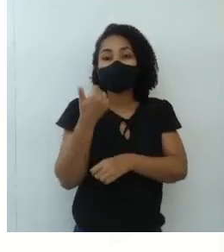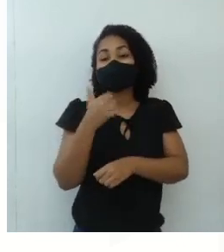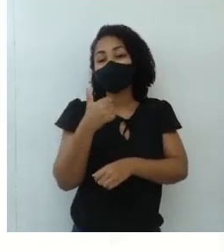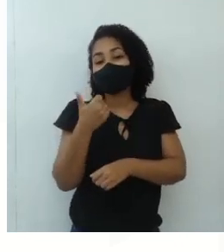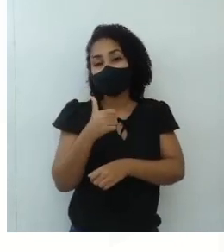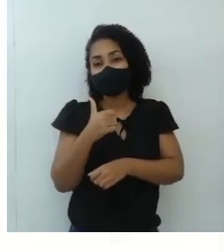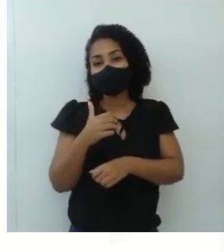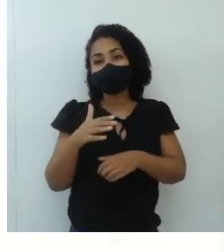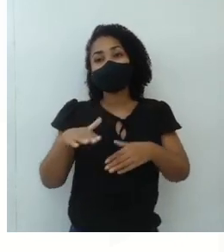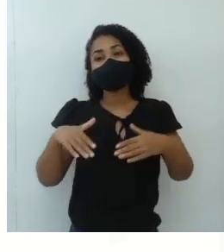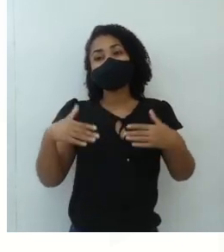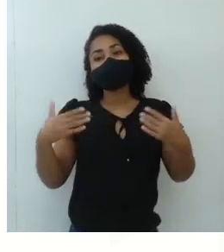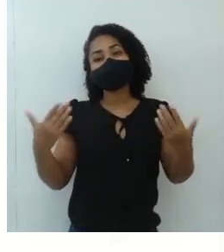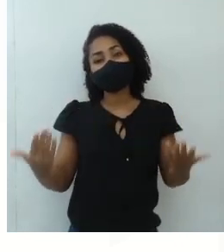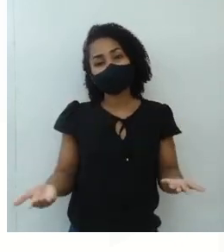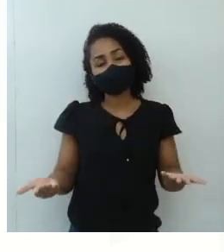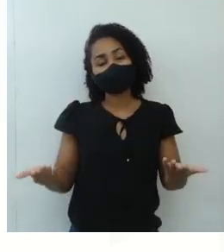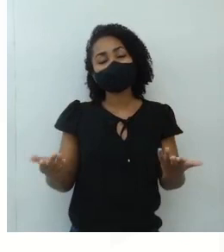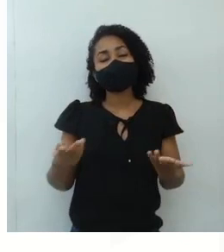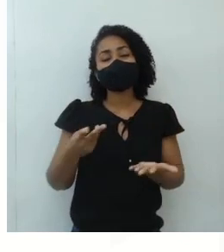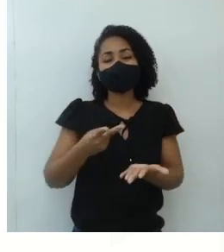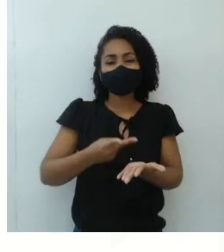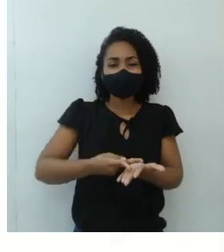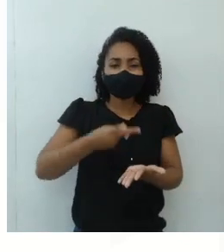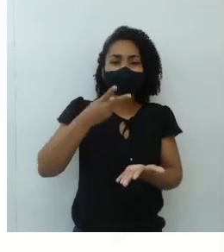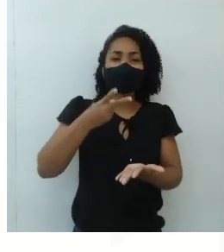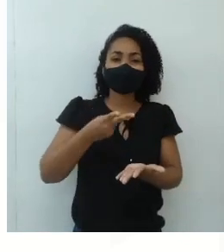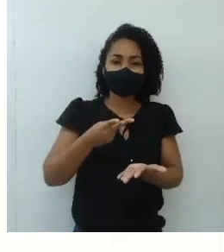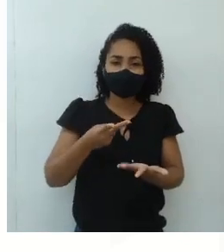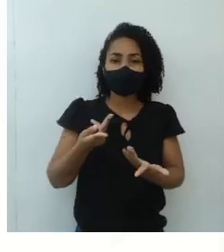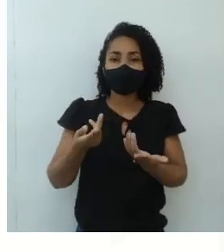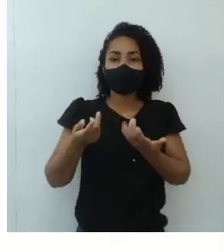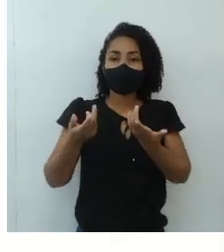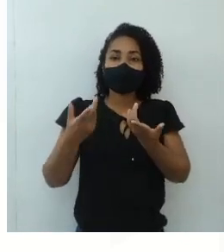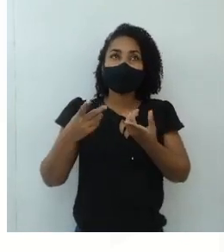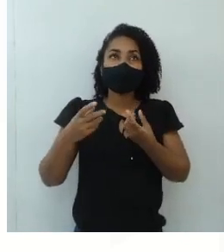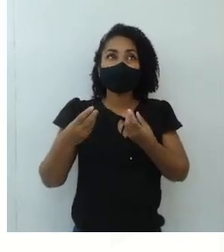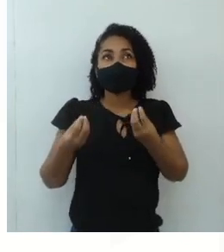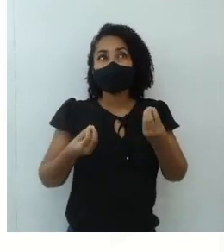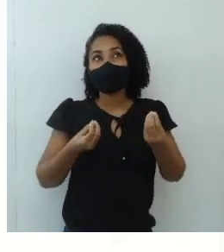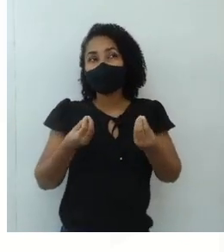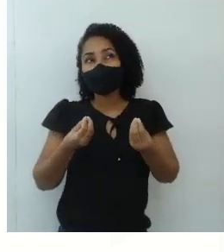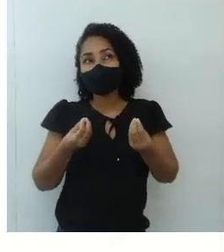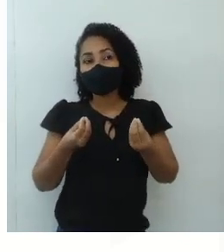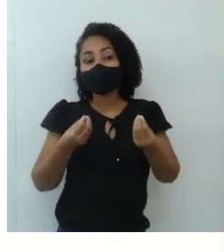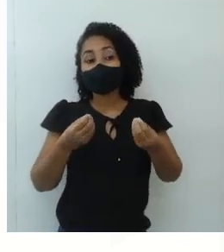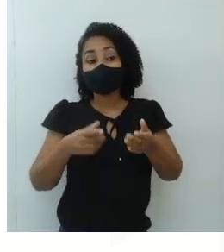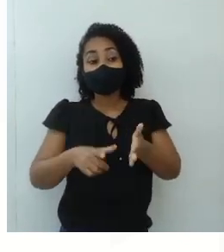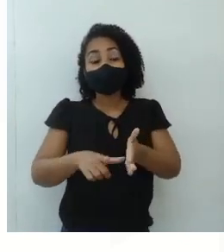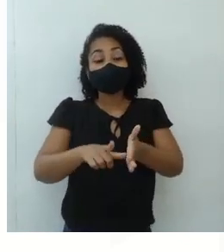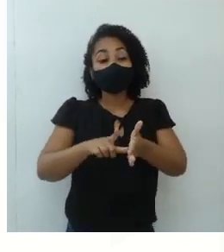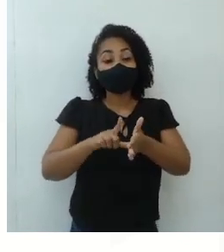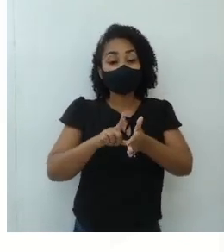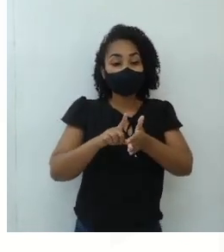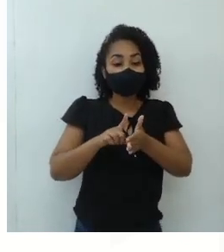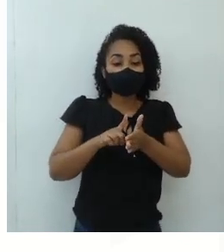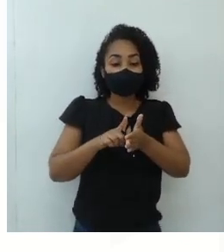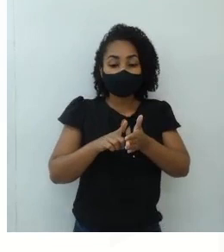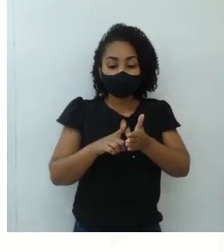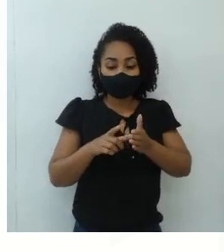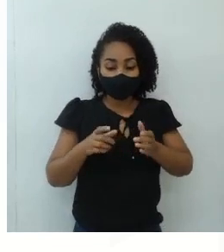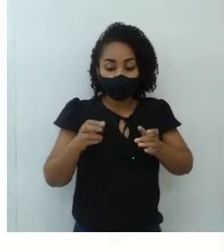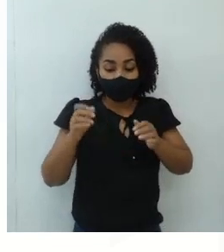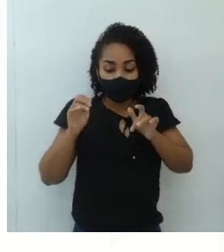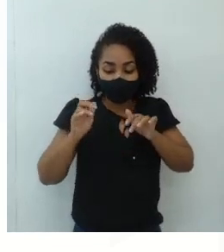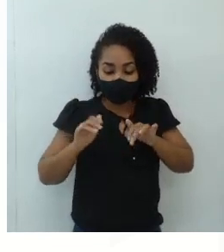Ou seja, vai ocorrer uma enchente. Então a gente antecipa a retirada dessas